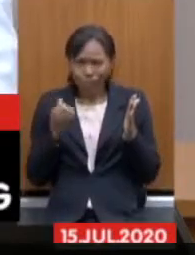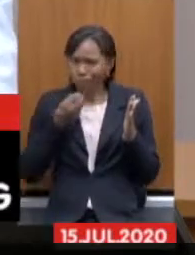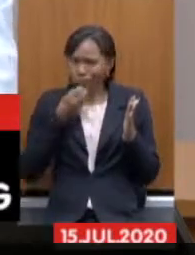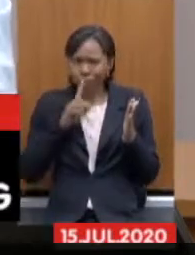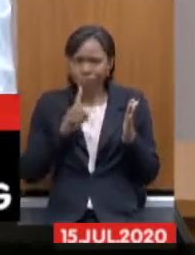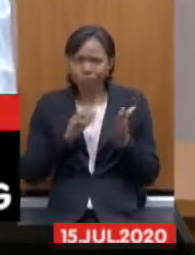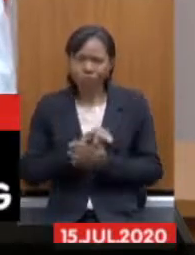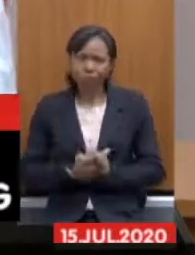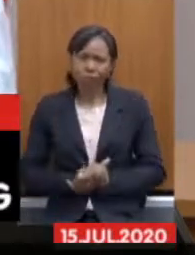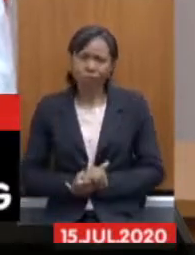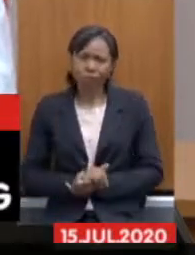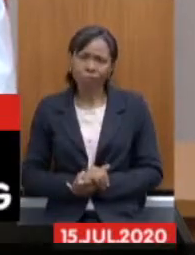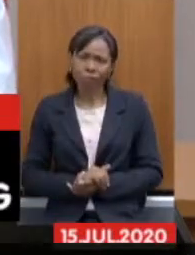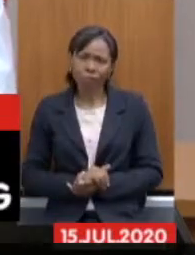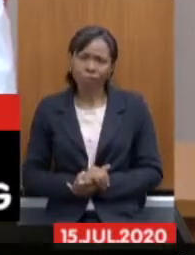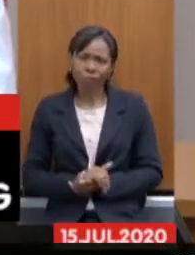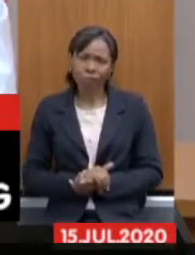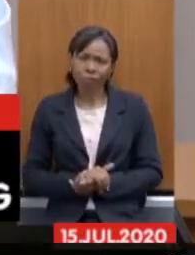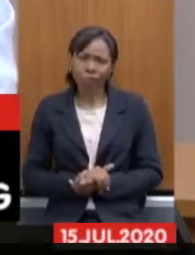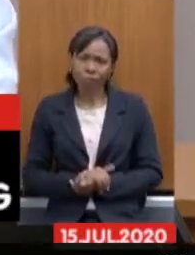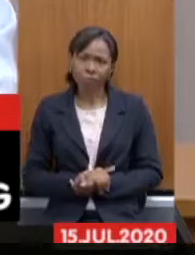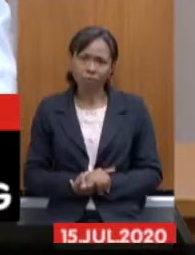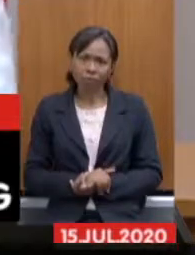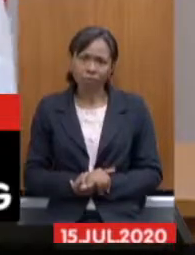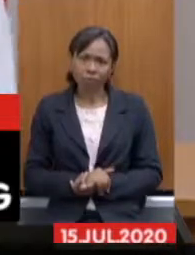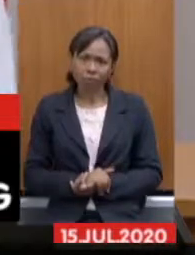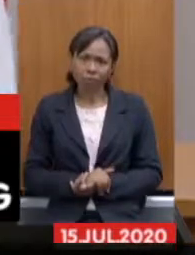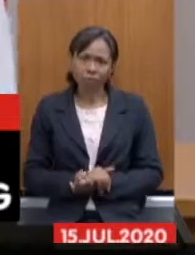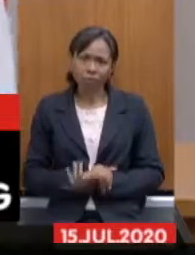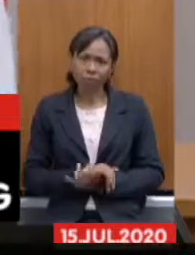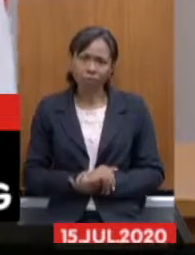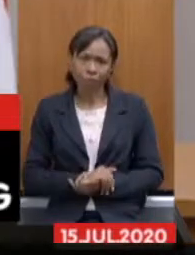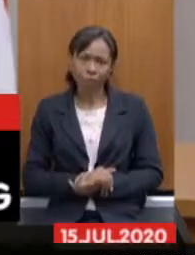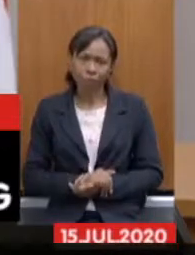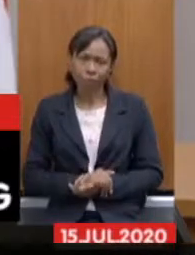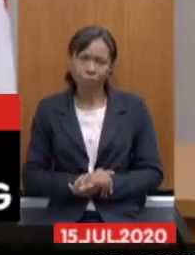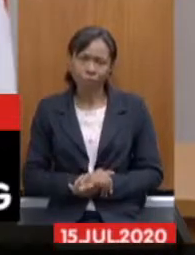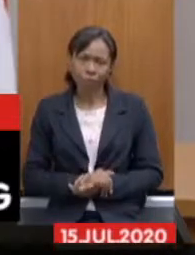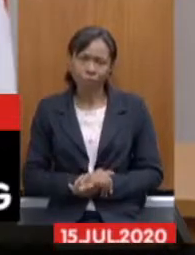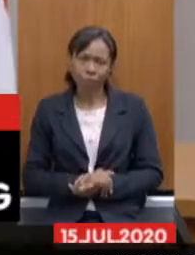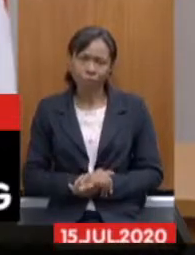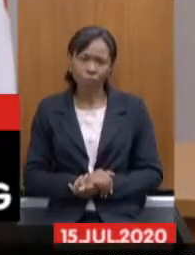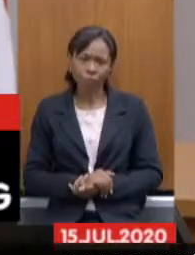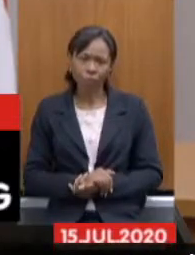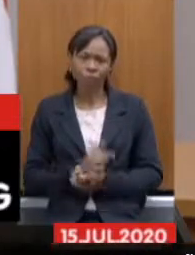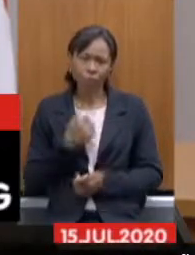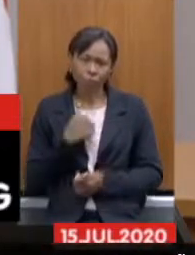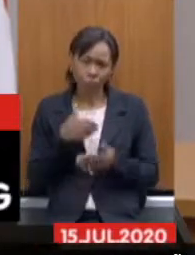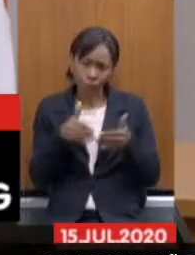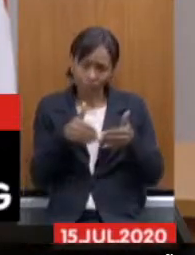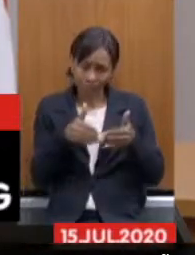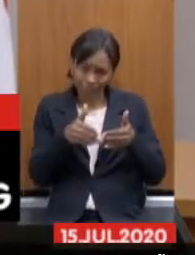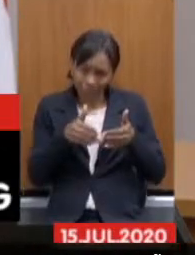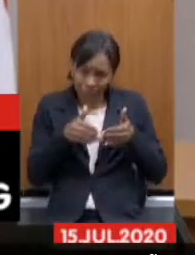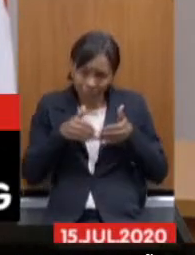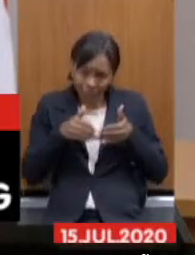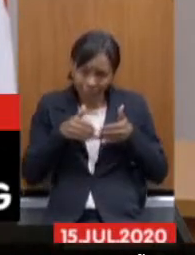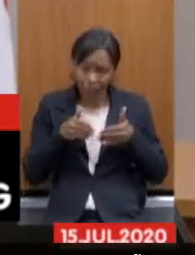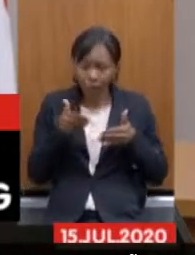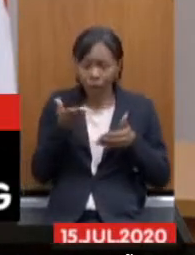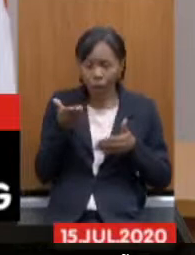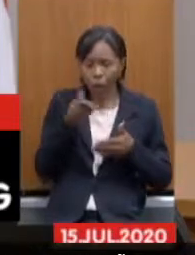e aí oi e o vou pedir licença o presidente